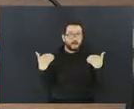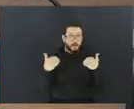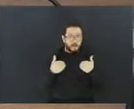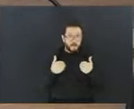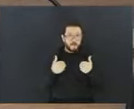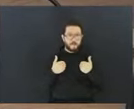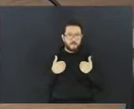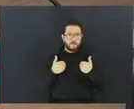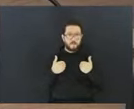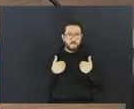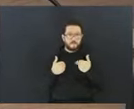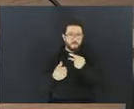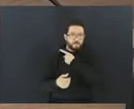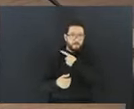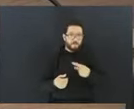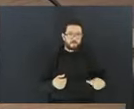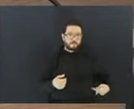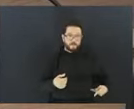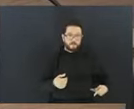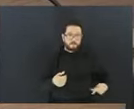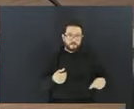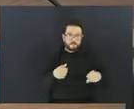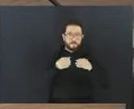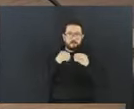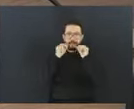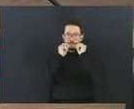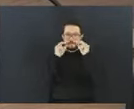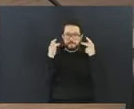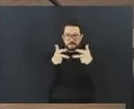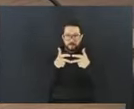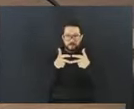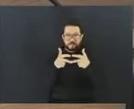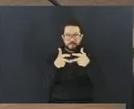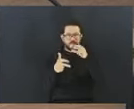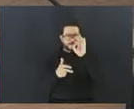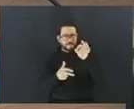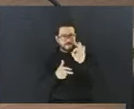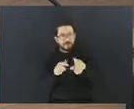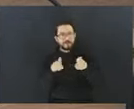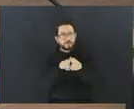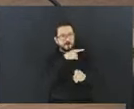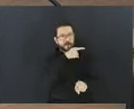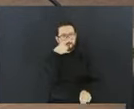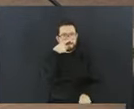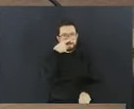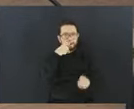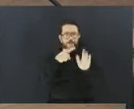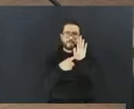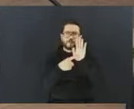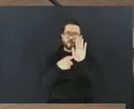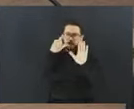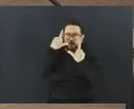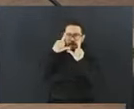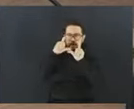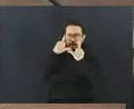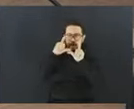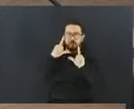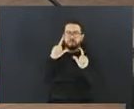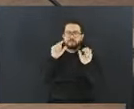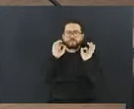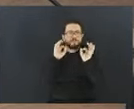tivemos os fatos, e agora, com a imagem que o vereador Sabino colocou, nós fomos